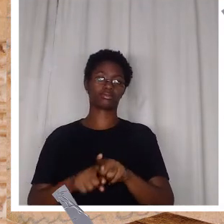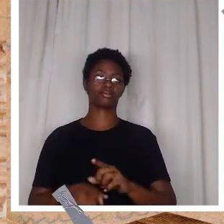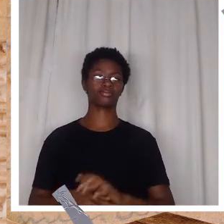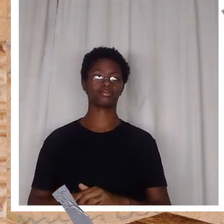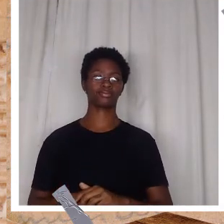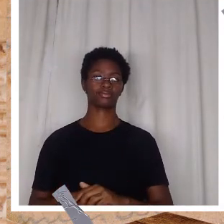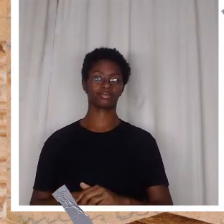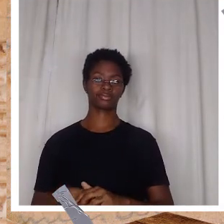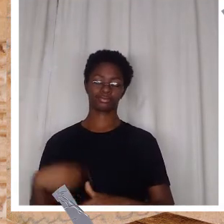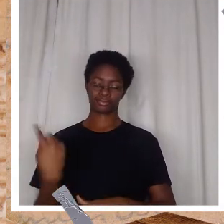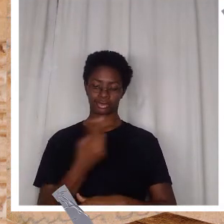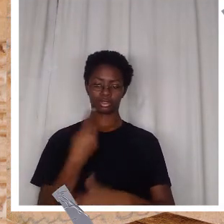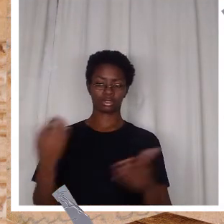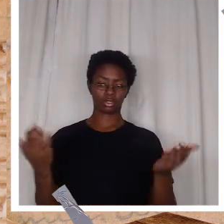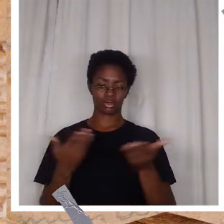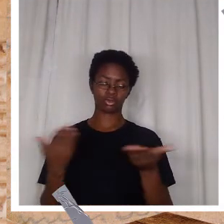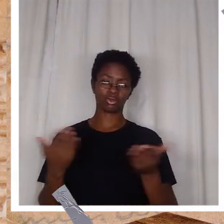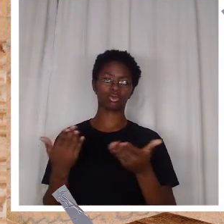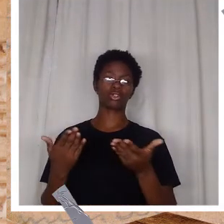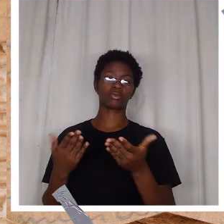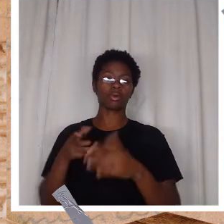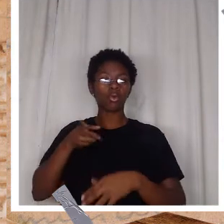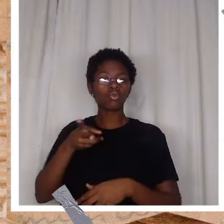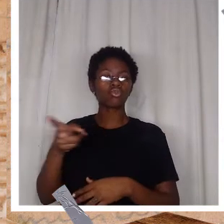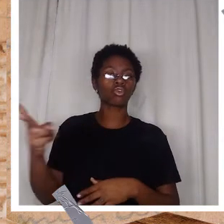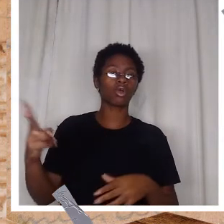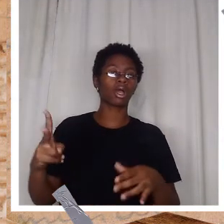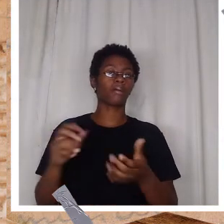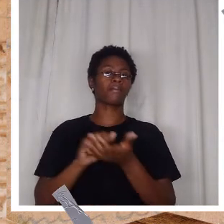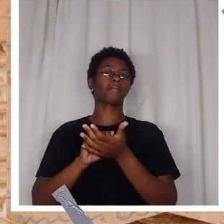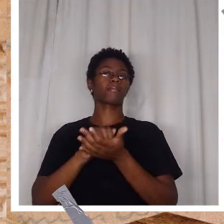estamos aqui para ela, né? Por ela.